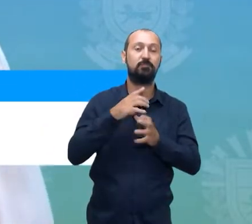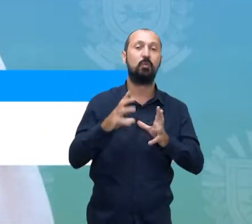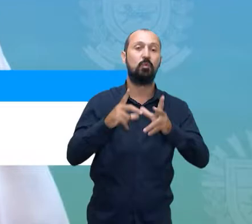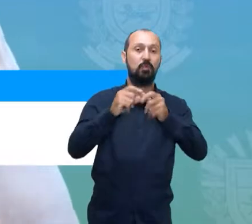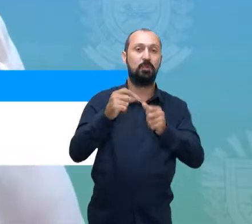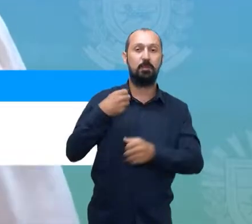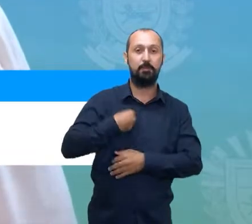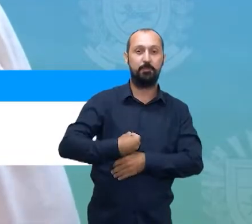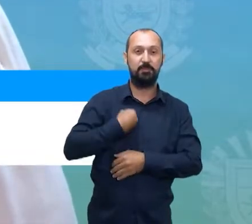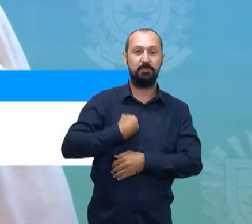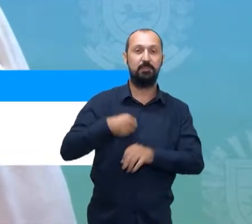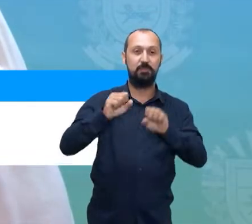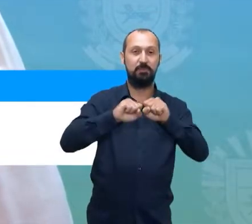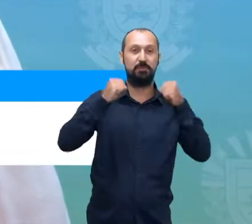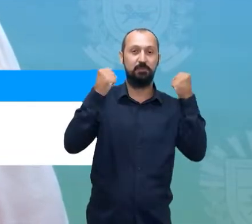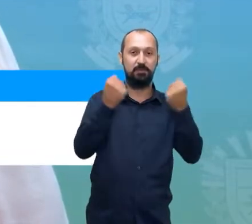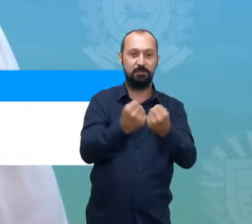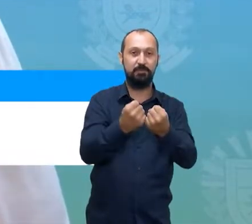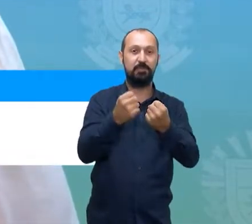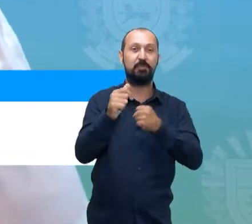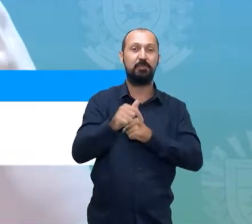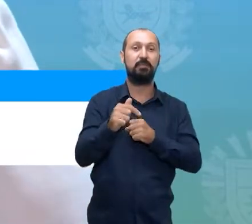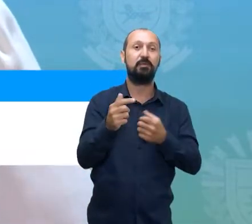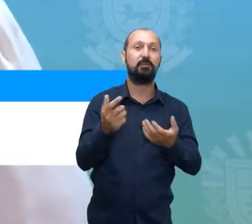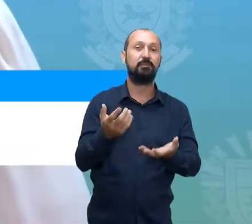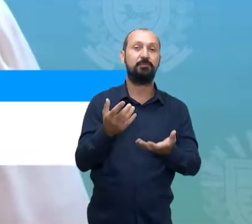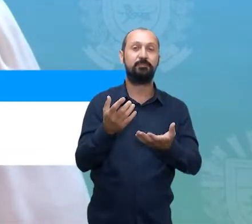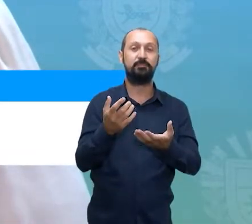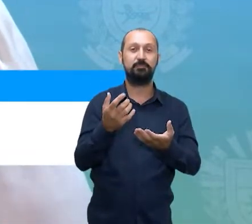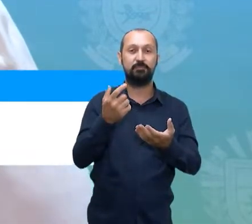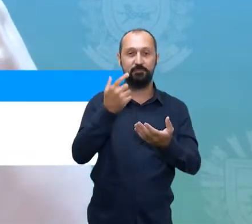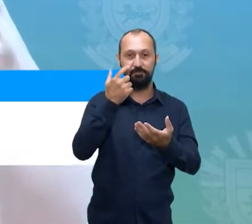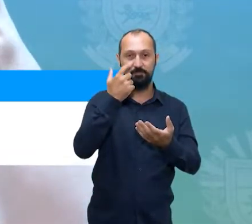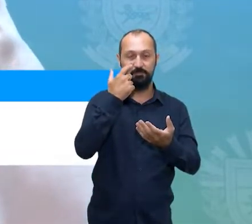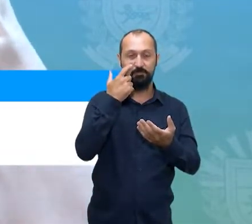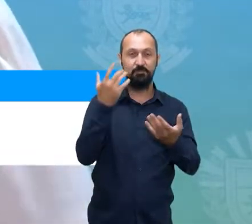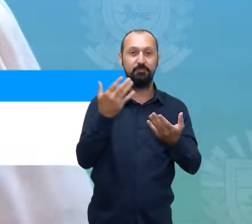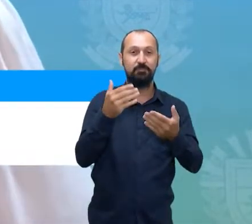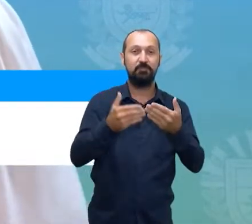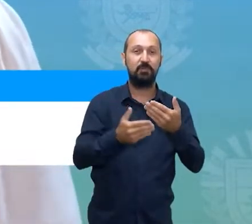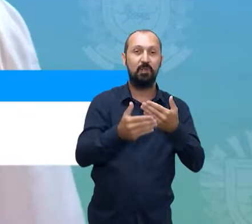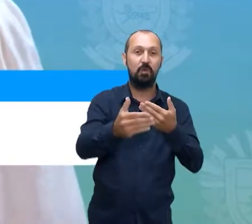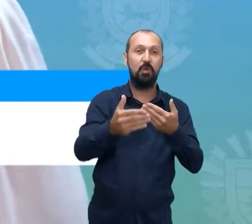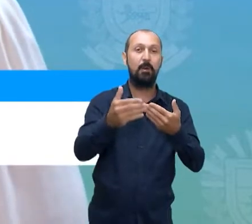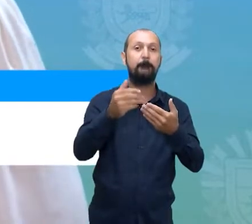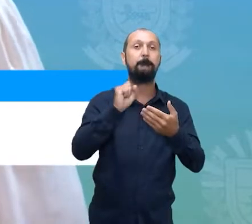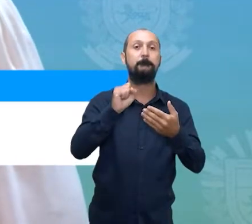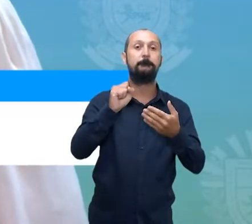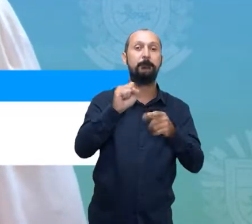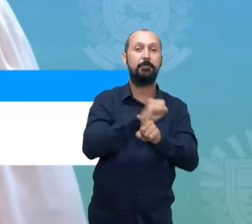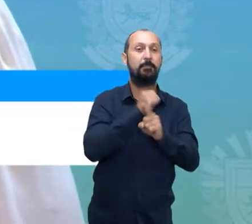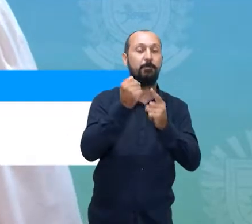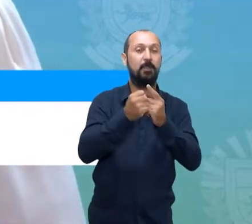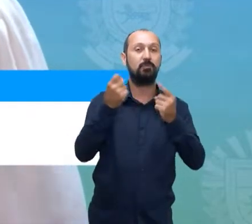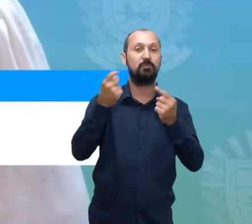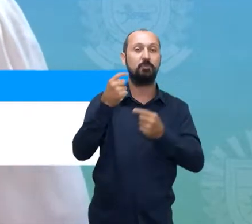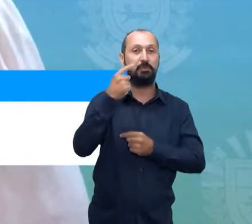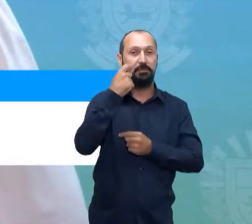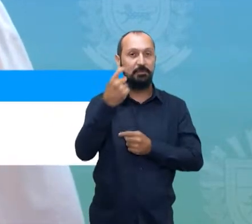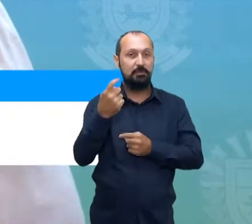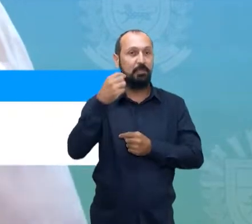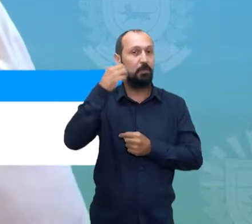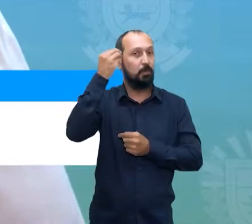aqueles que participam desse seminário, eles estão entregando para a sociedade a